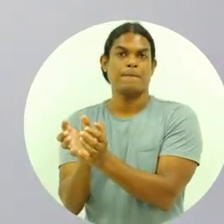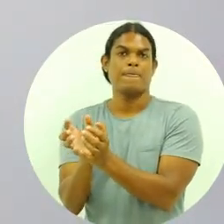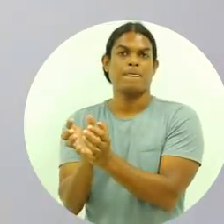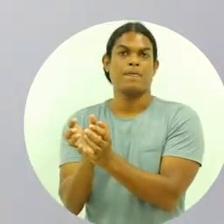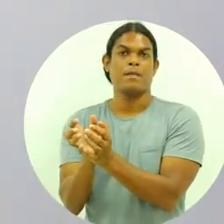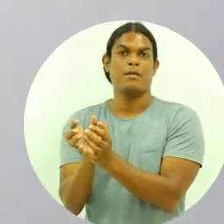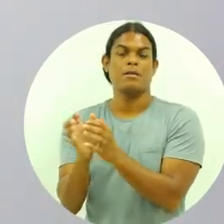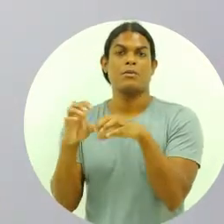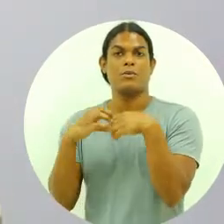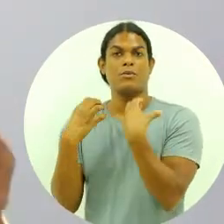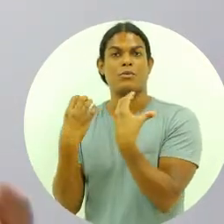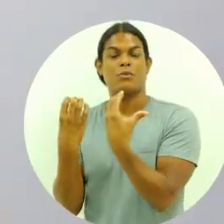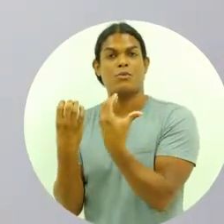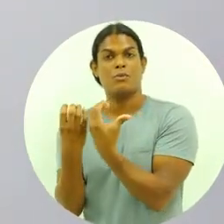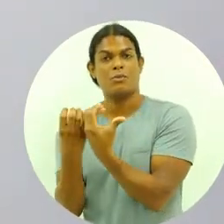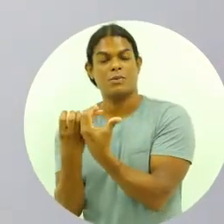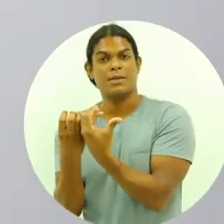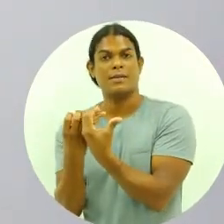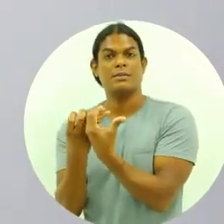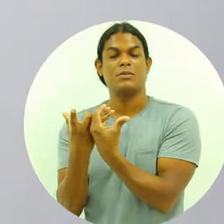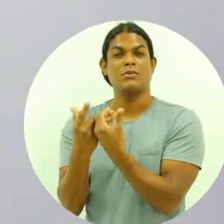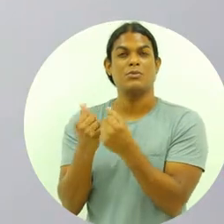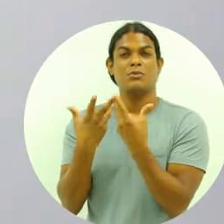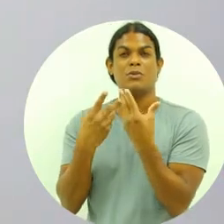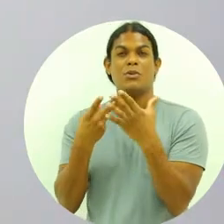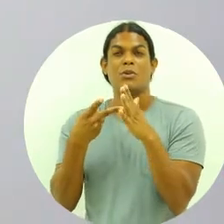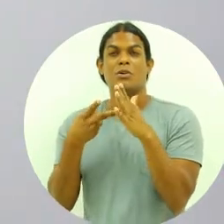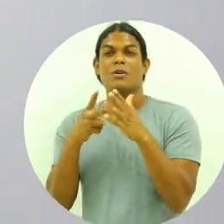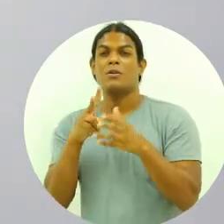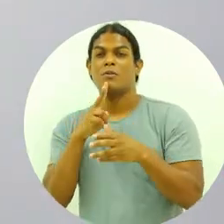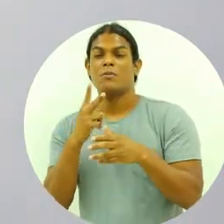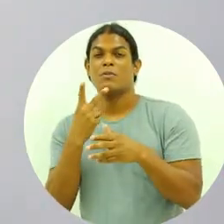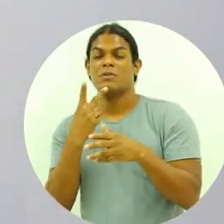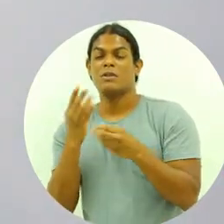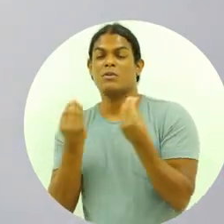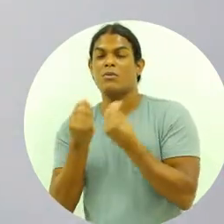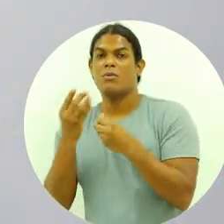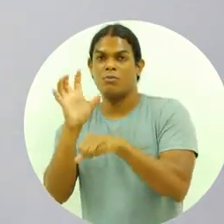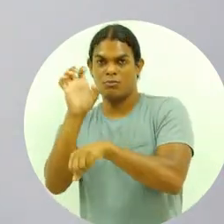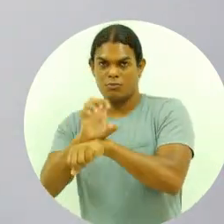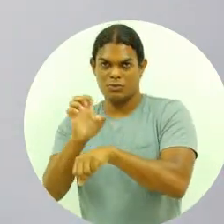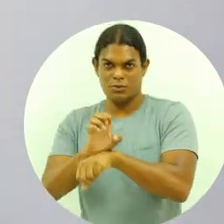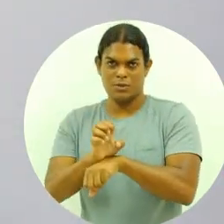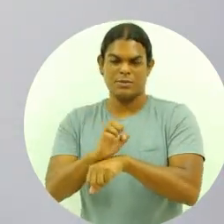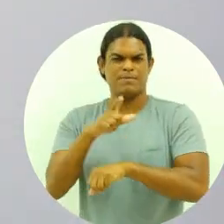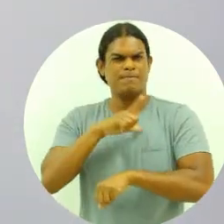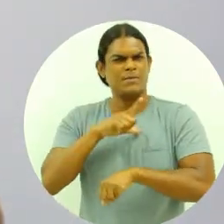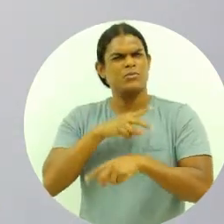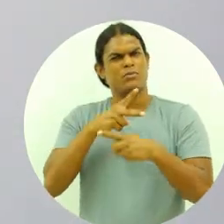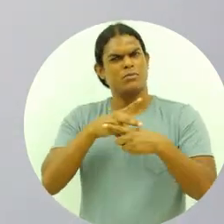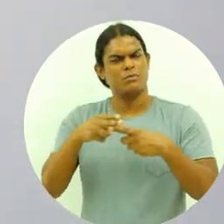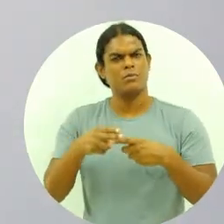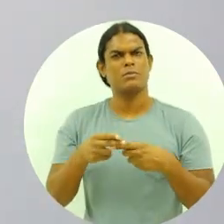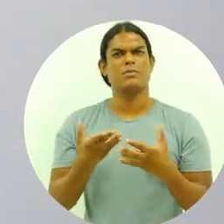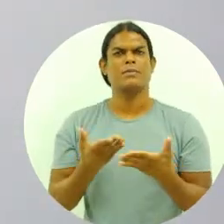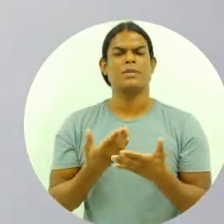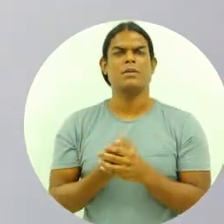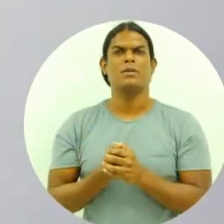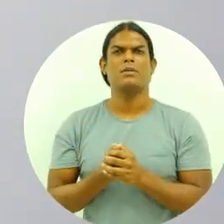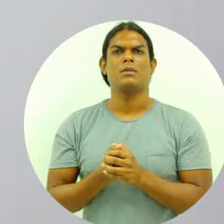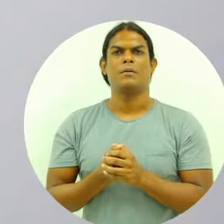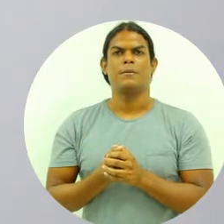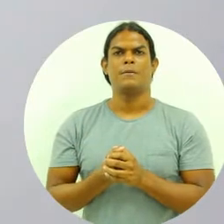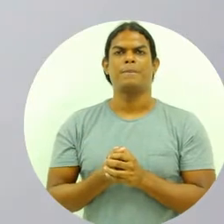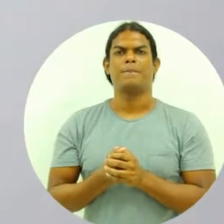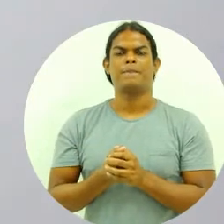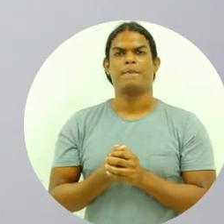foram constituindo estados posteriormente. Esses estados, eles tiveram tamanho poder delegado